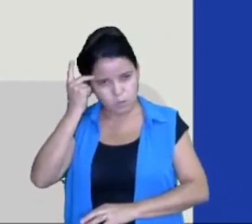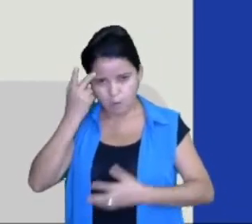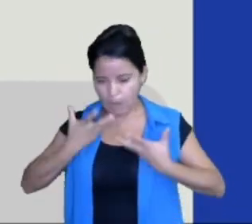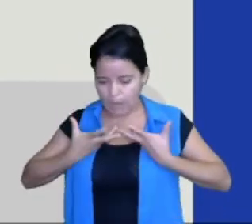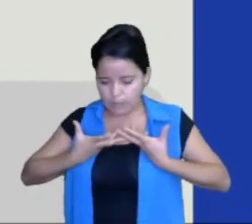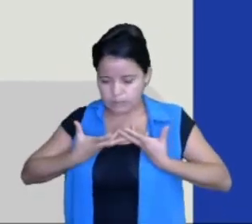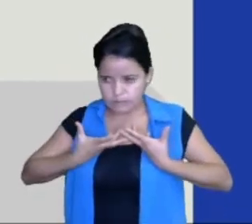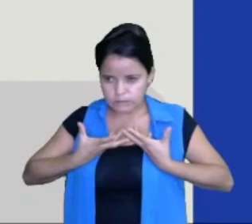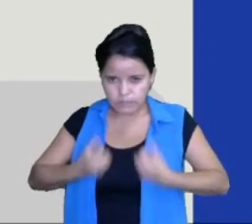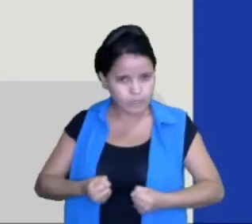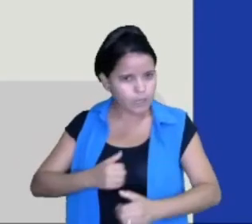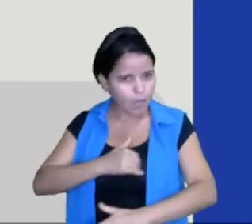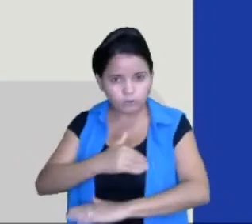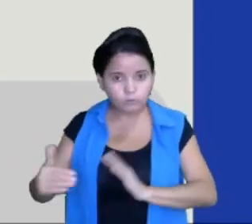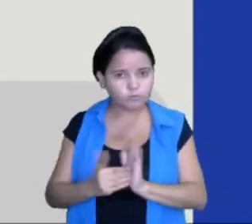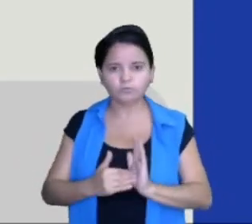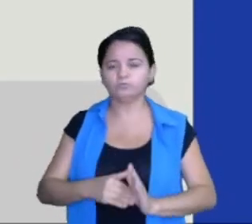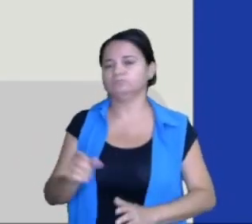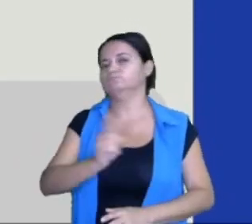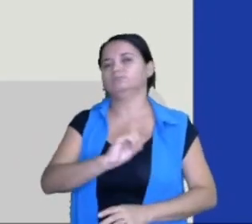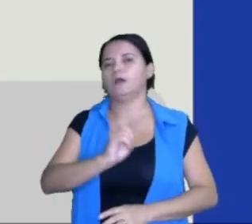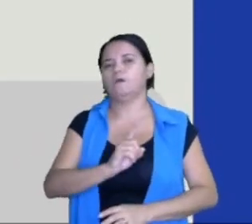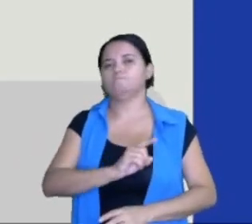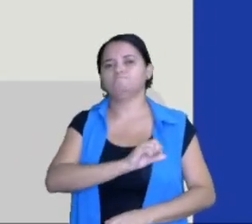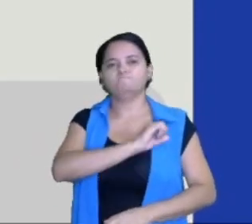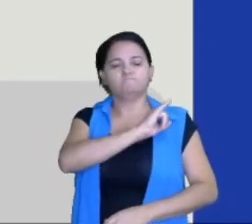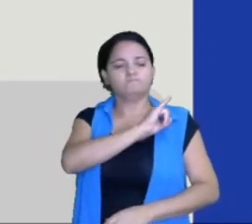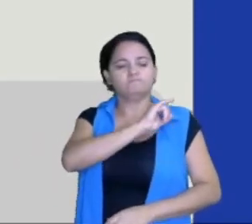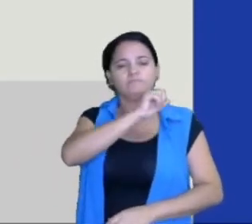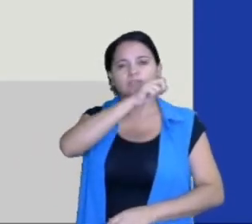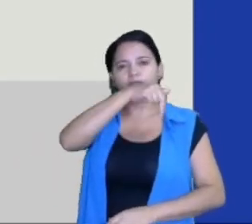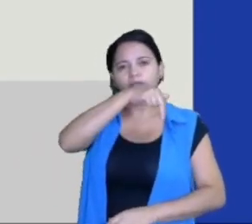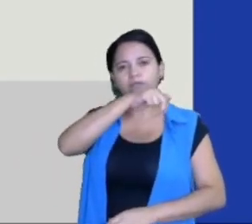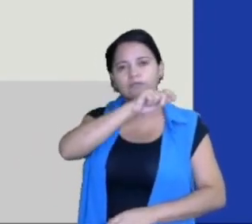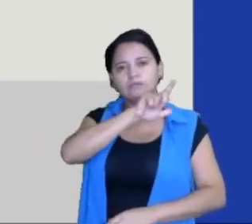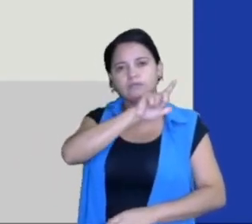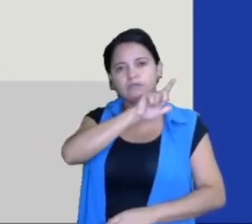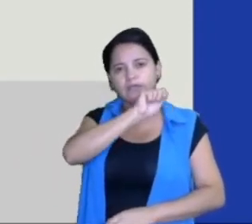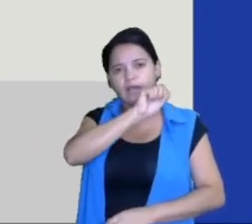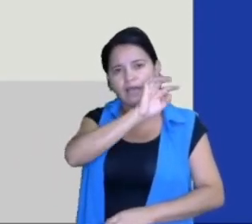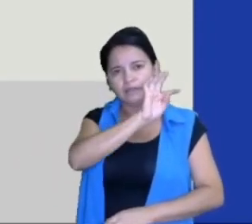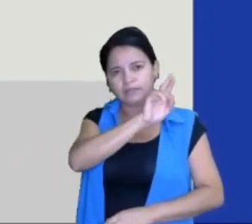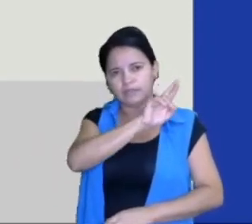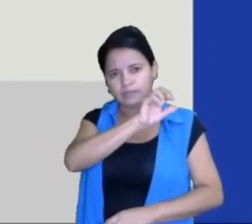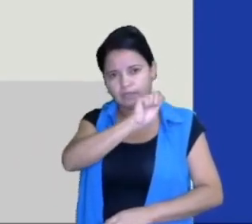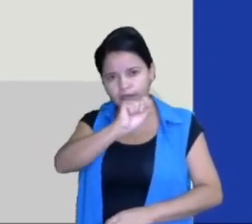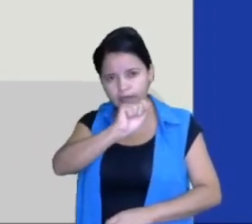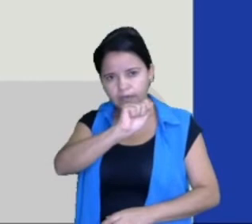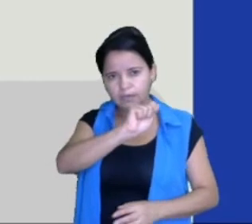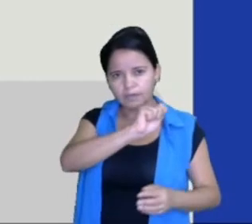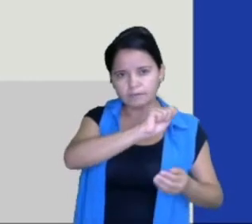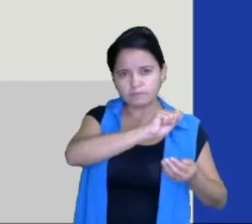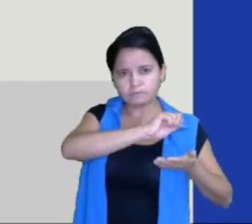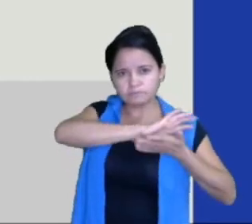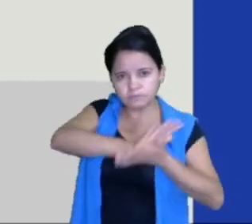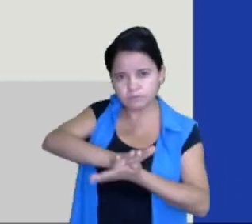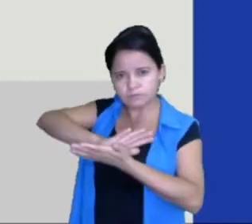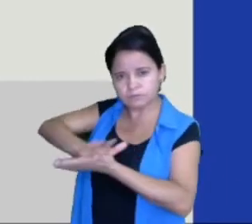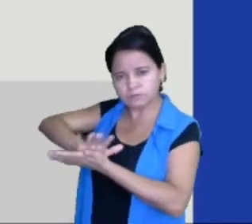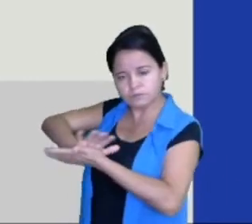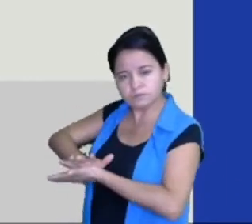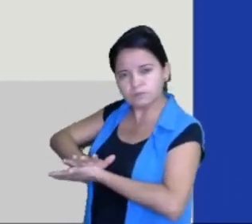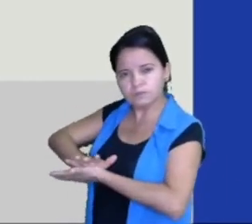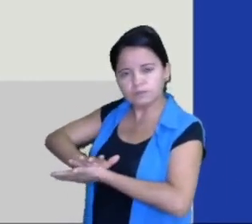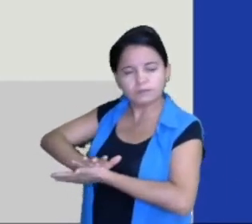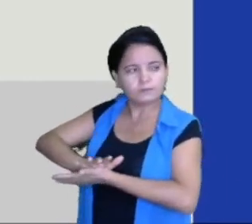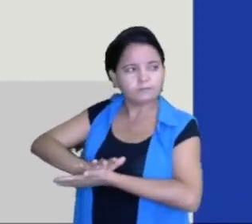estava colocando. E as leis intoleráveis, ela surge quando a Inglaterra, com tanta pressão,